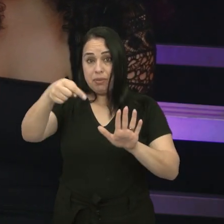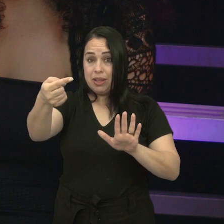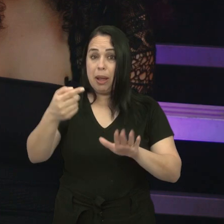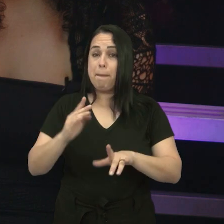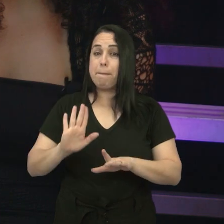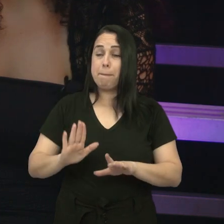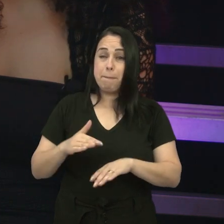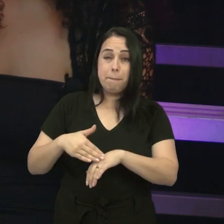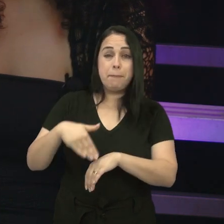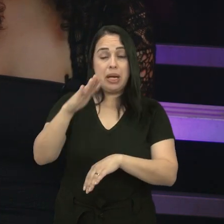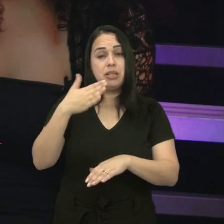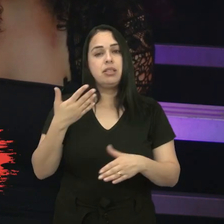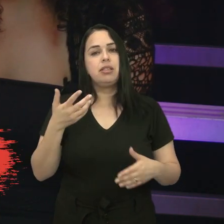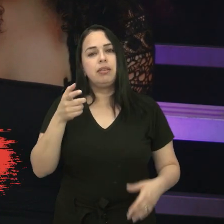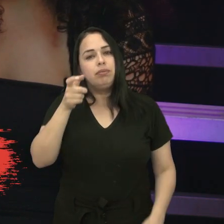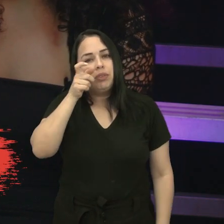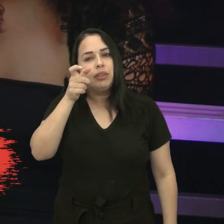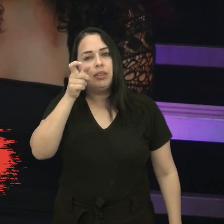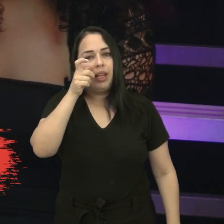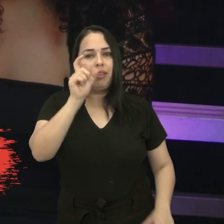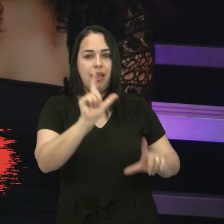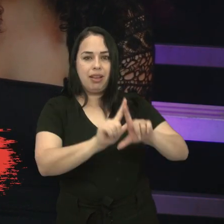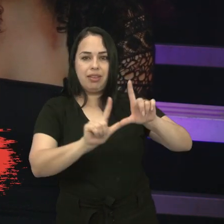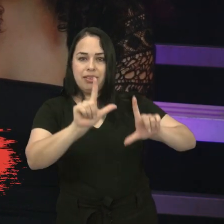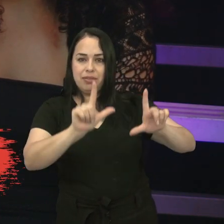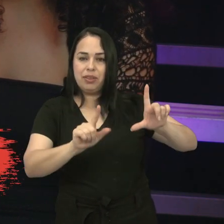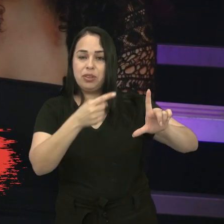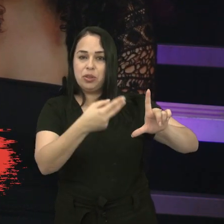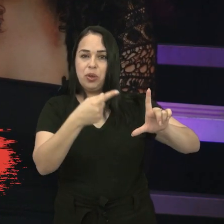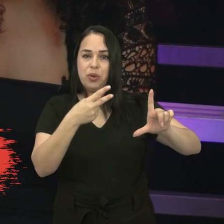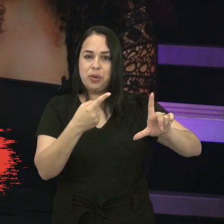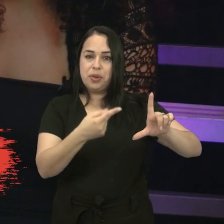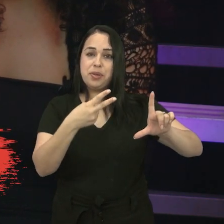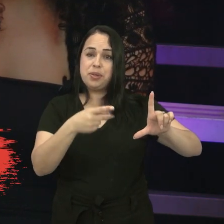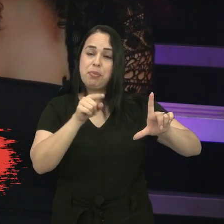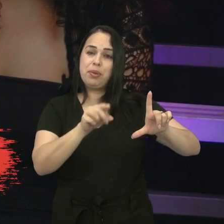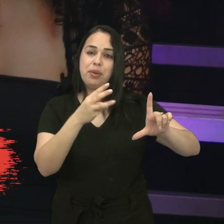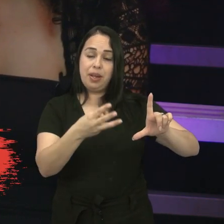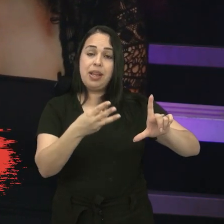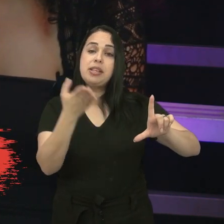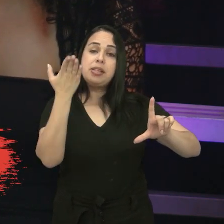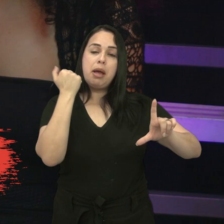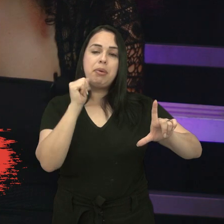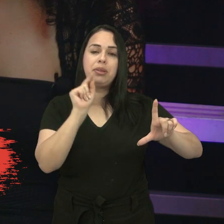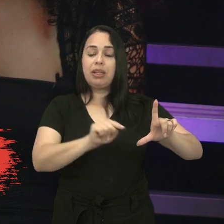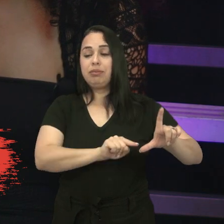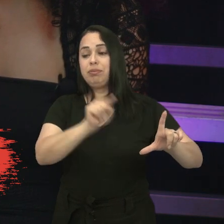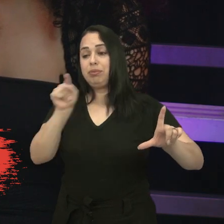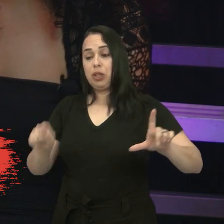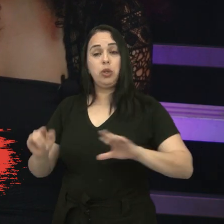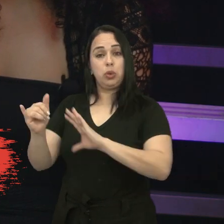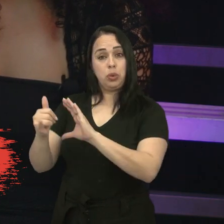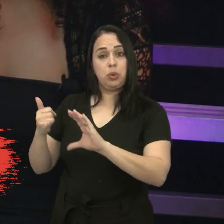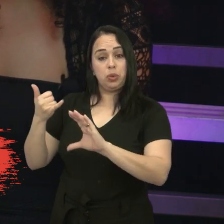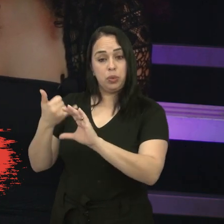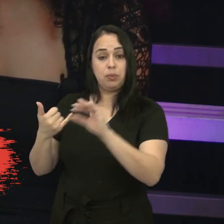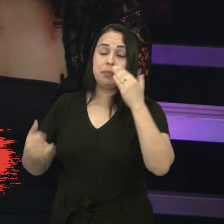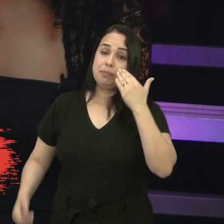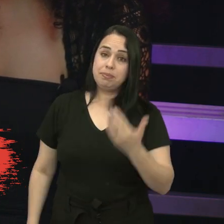tem mais. Se você está assistindo a gente pela TV aberta, canal 12.3, Saiba que a gente também tem um canal no nosso